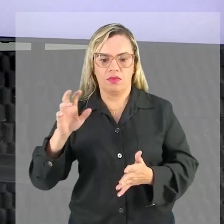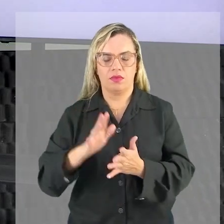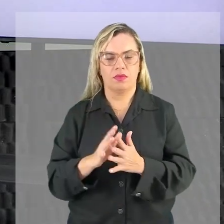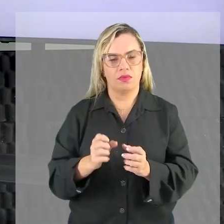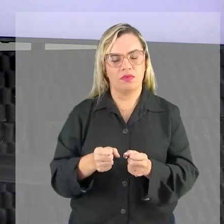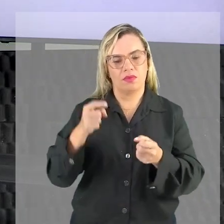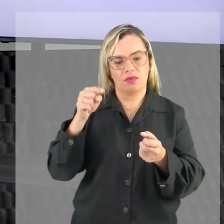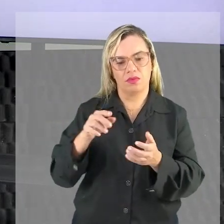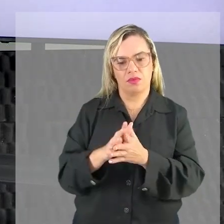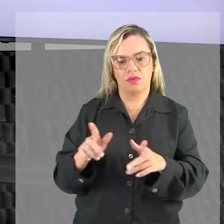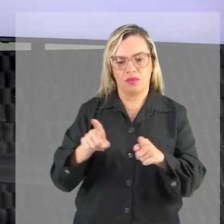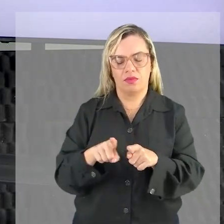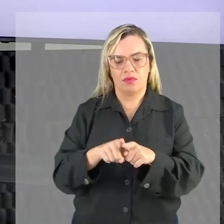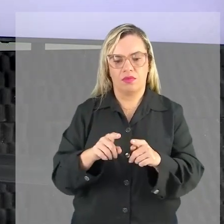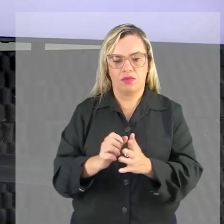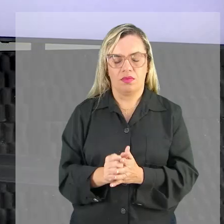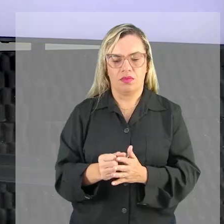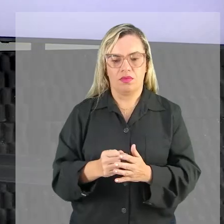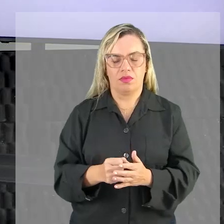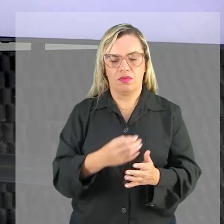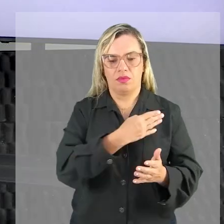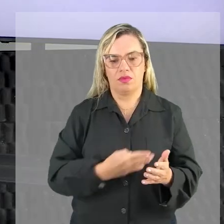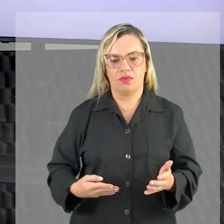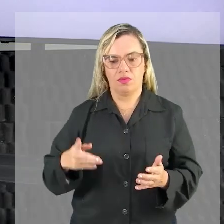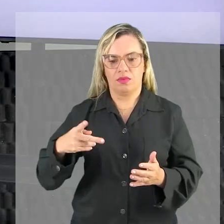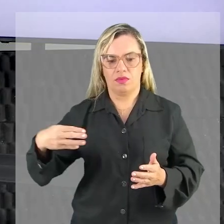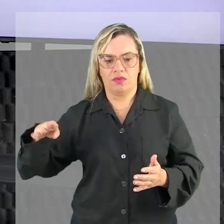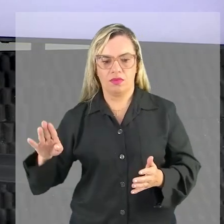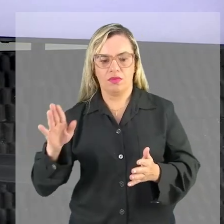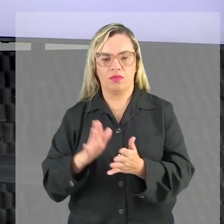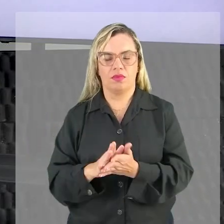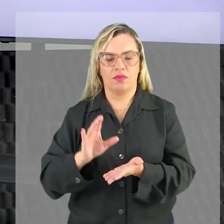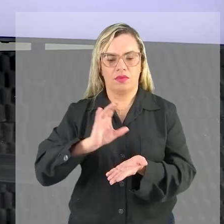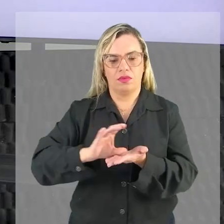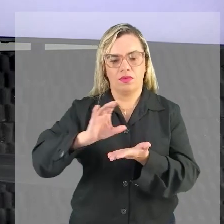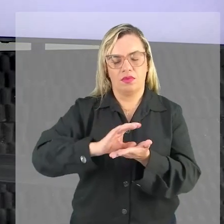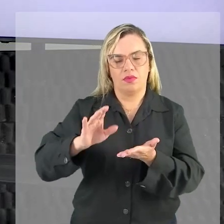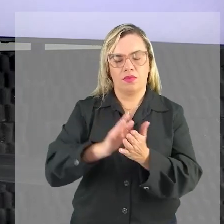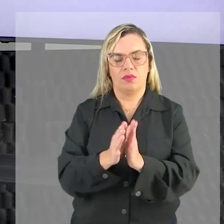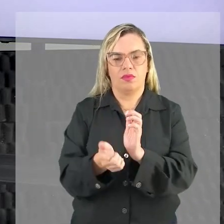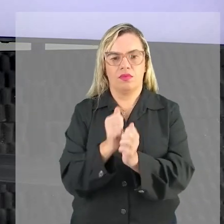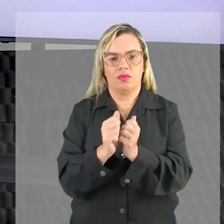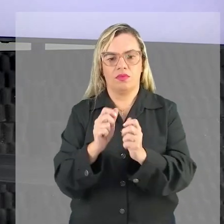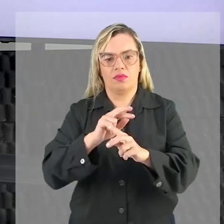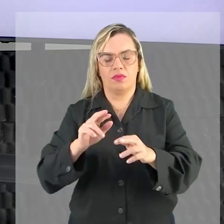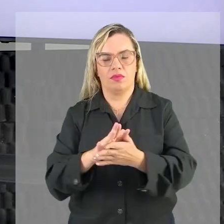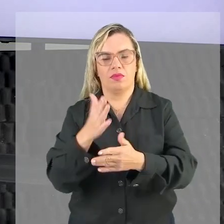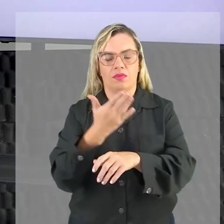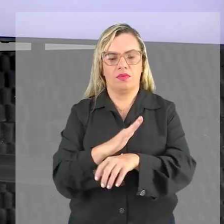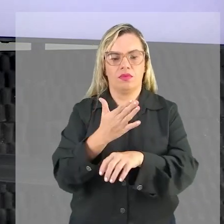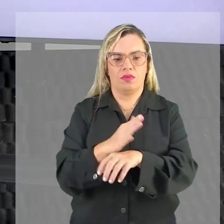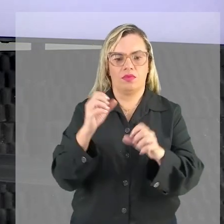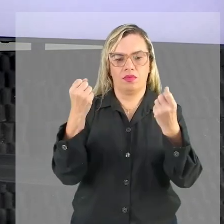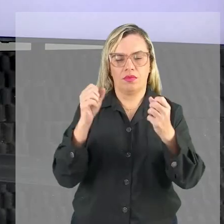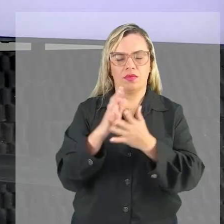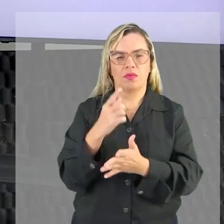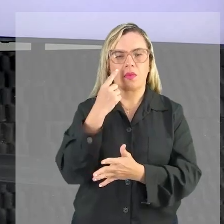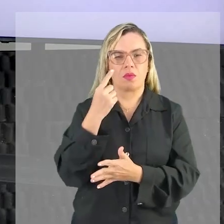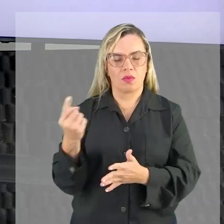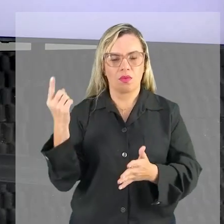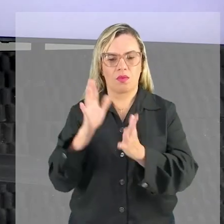poder público deveria investir em esporte ou atividade física. Observou-se uma relação